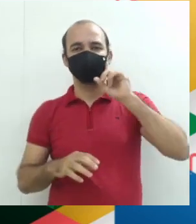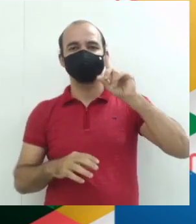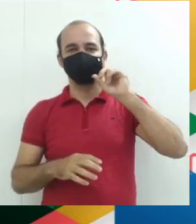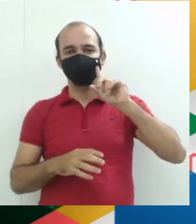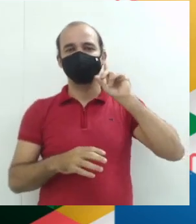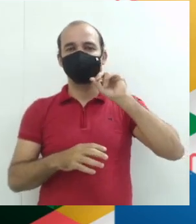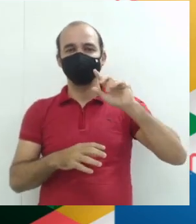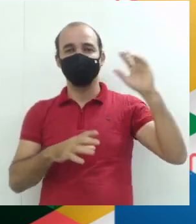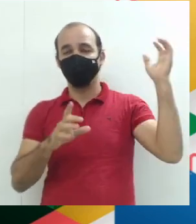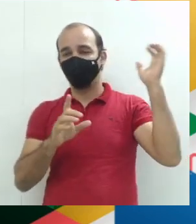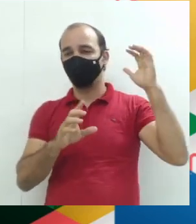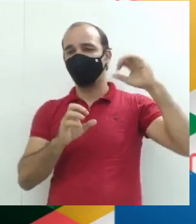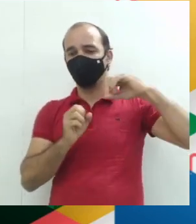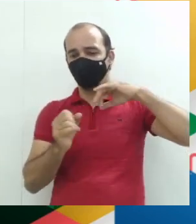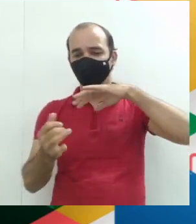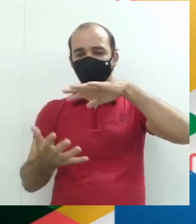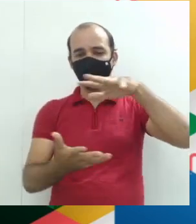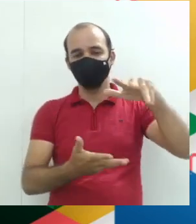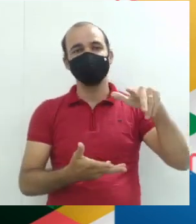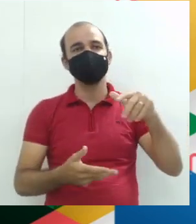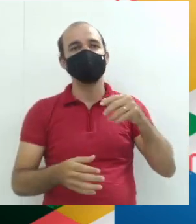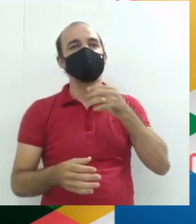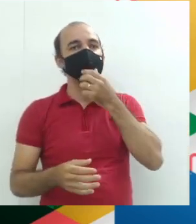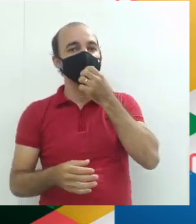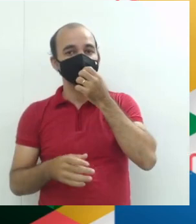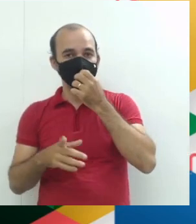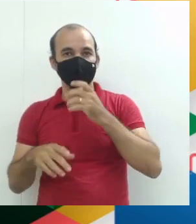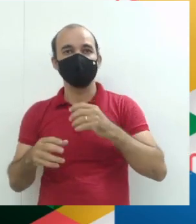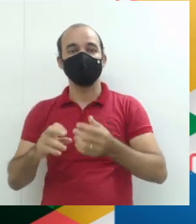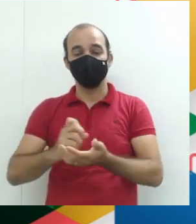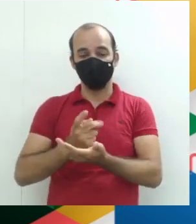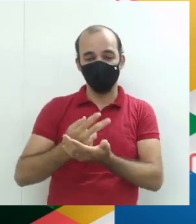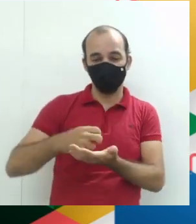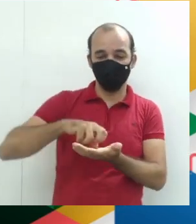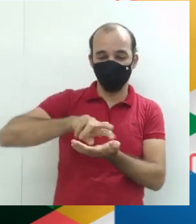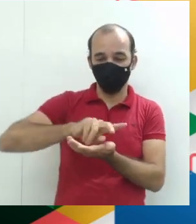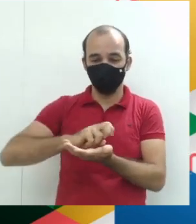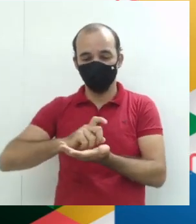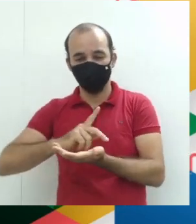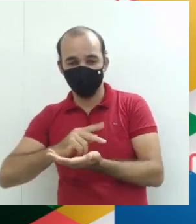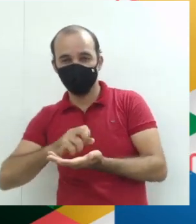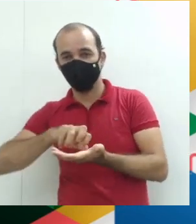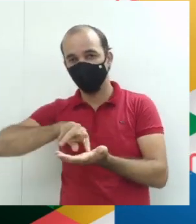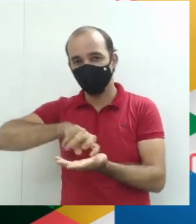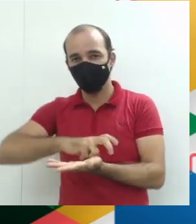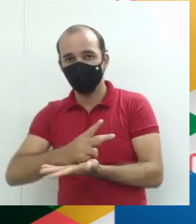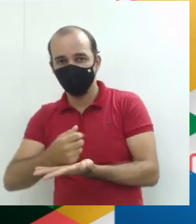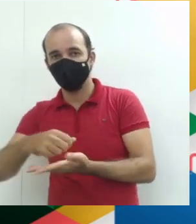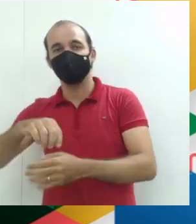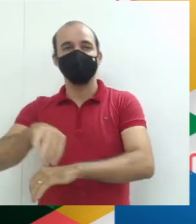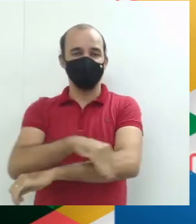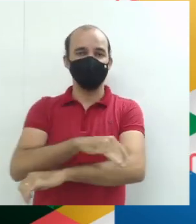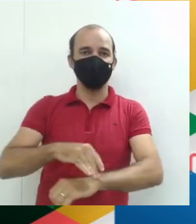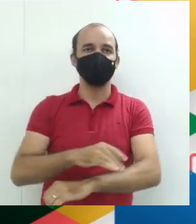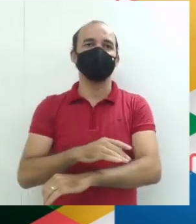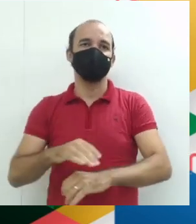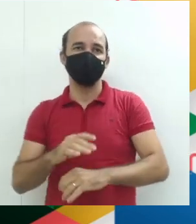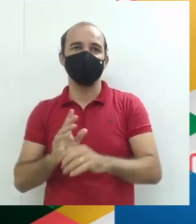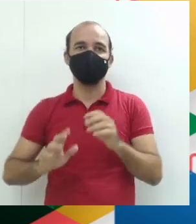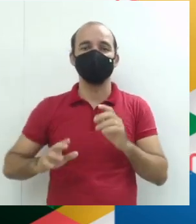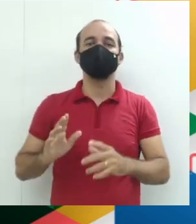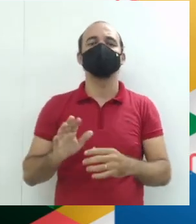hip hop ao vivo, grupos de dança de rua, grupos de street dance, comecem a dançar e a